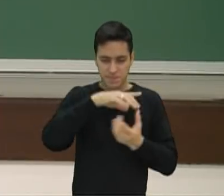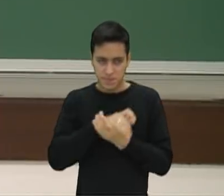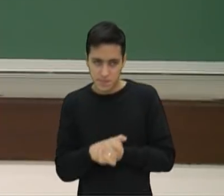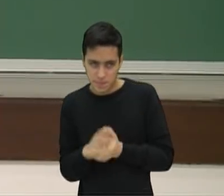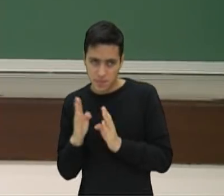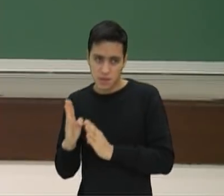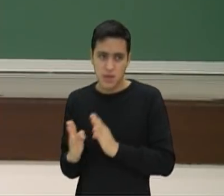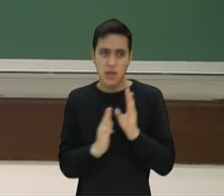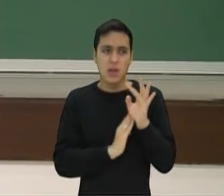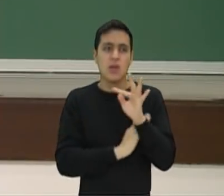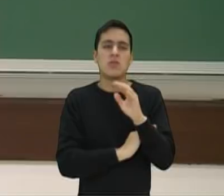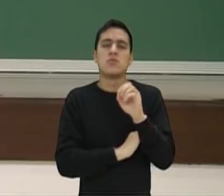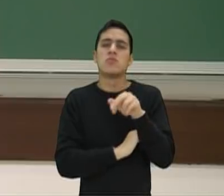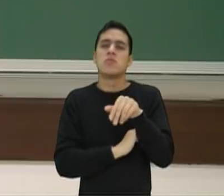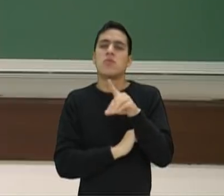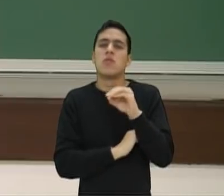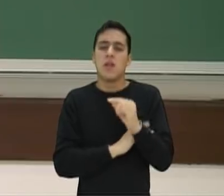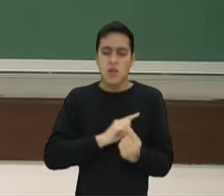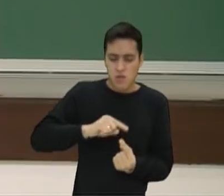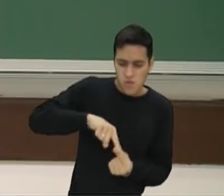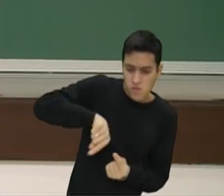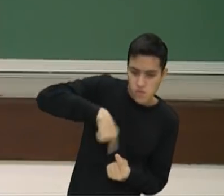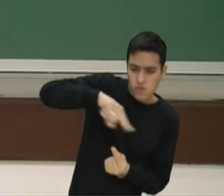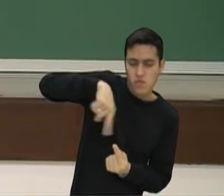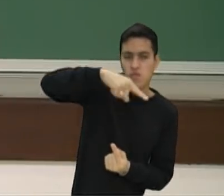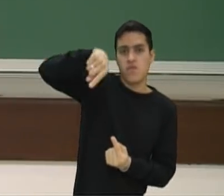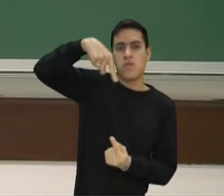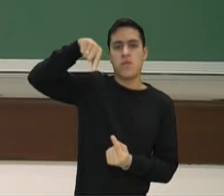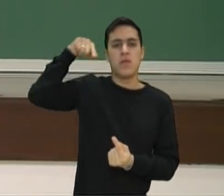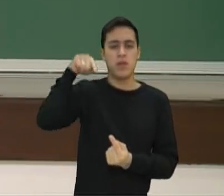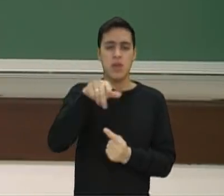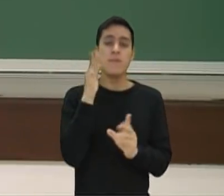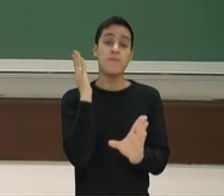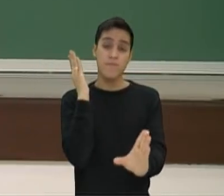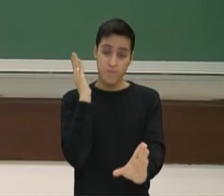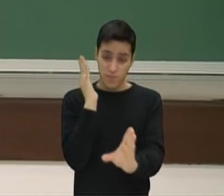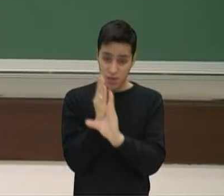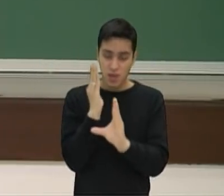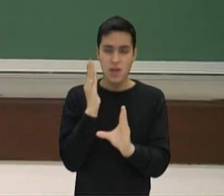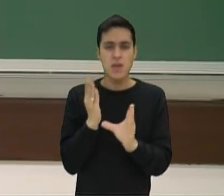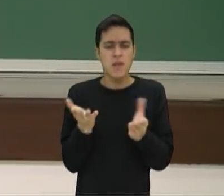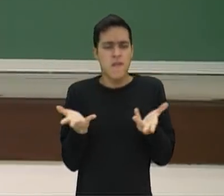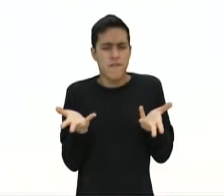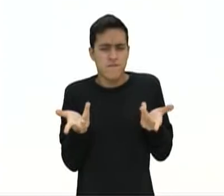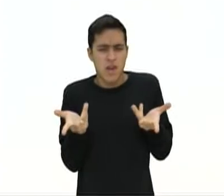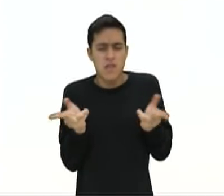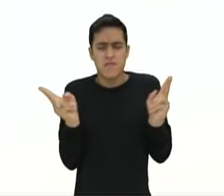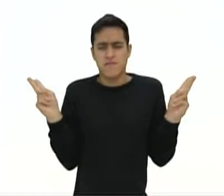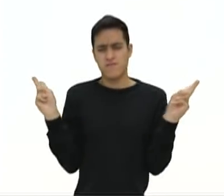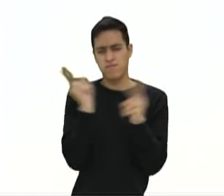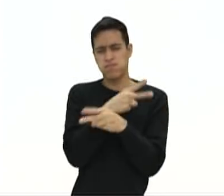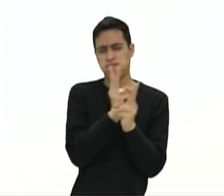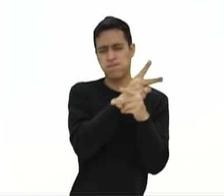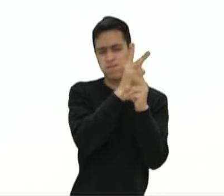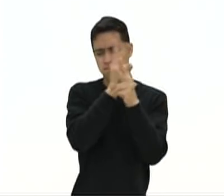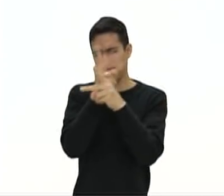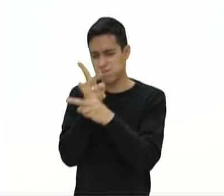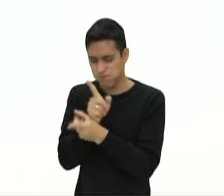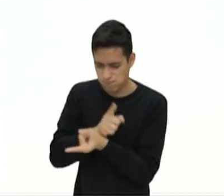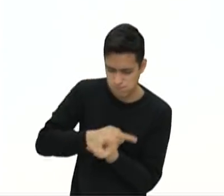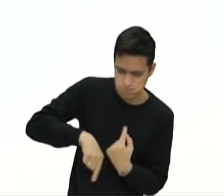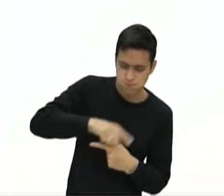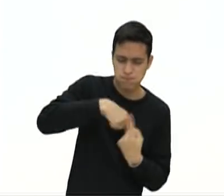Tornado. Os tornados, eles são fenômenos motivados pelo rápido deslocamento do vento em forma